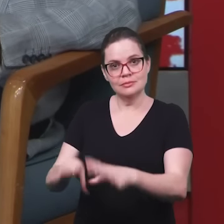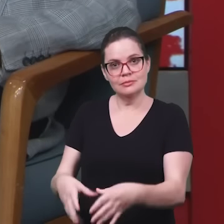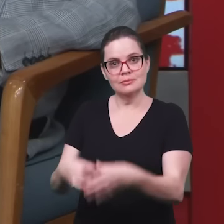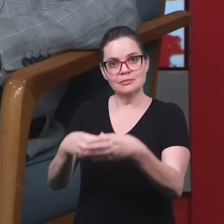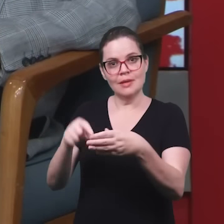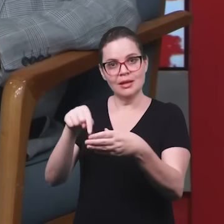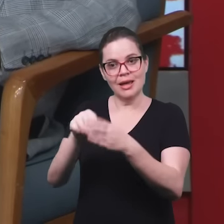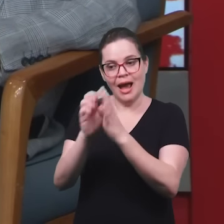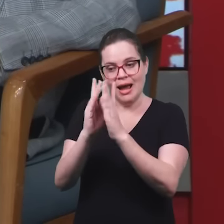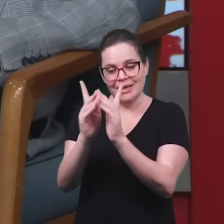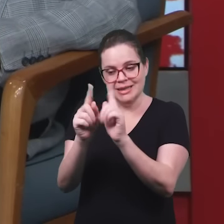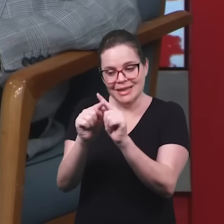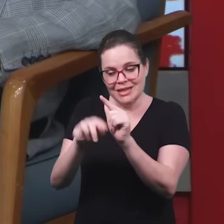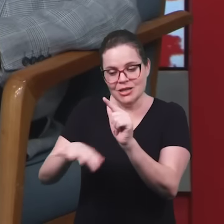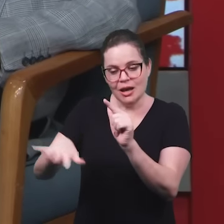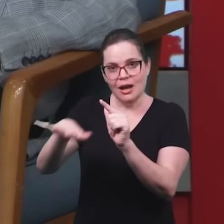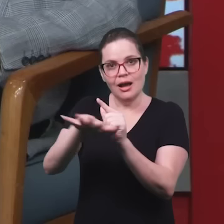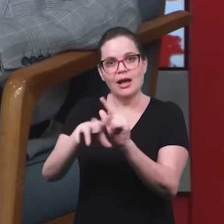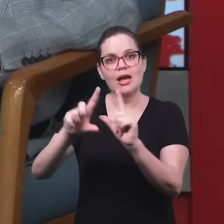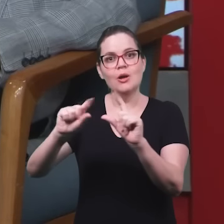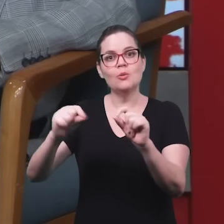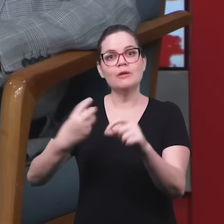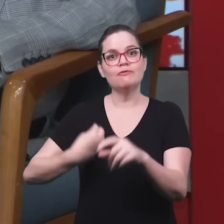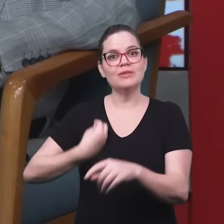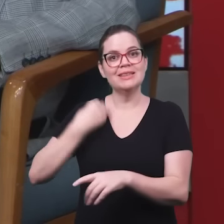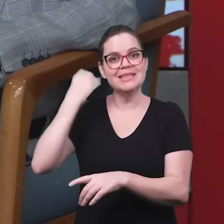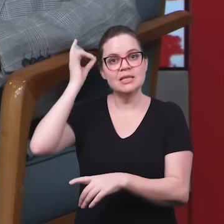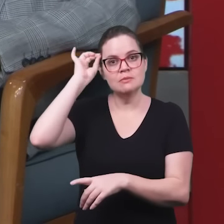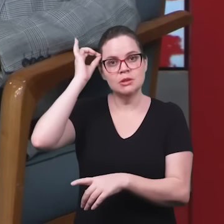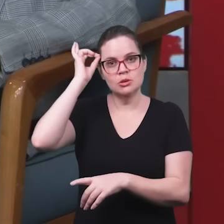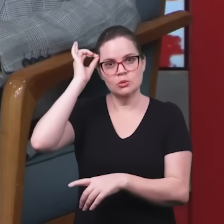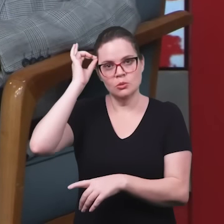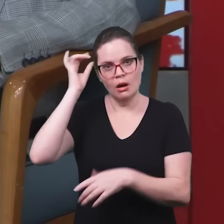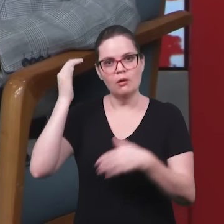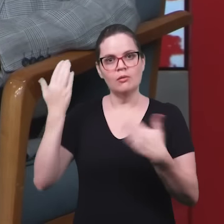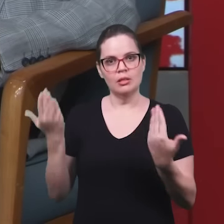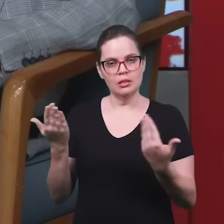então o tratamento tem que ser espiritual.